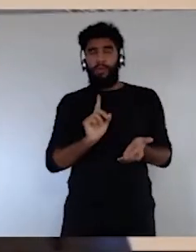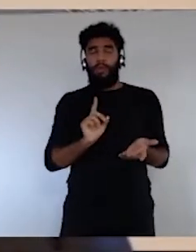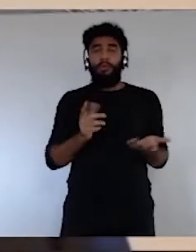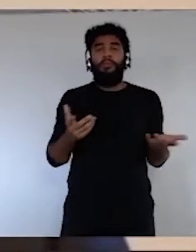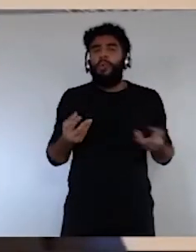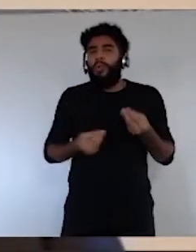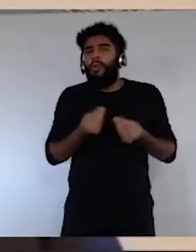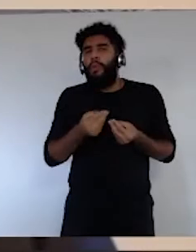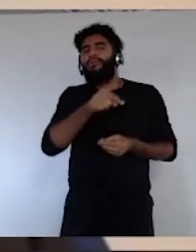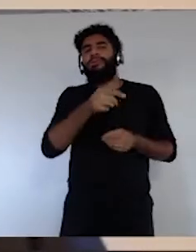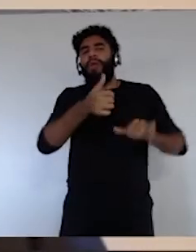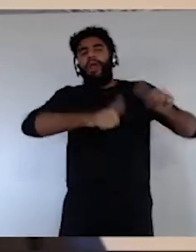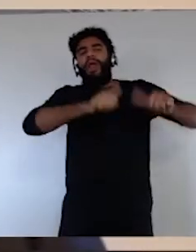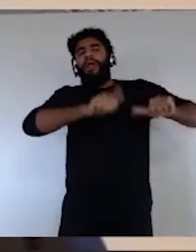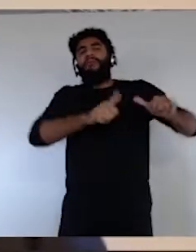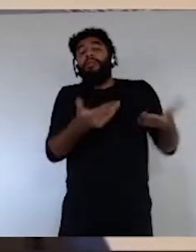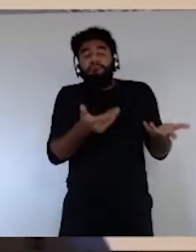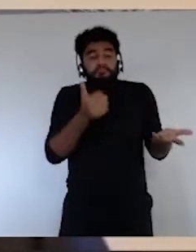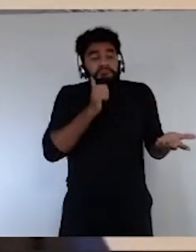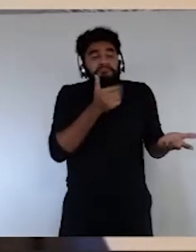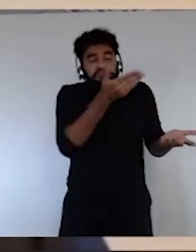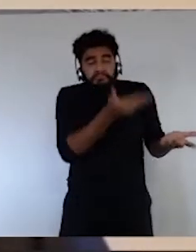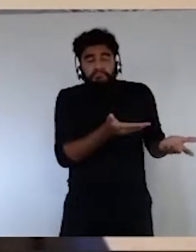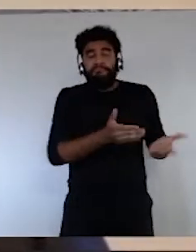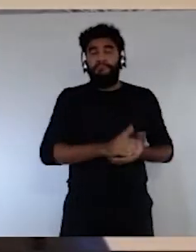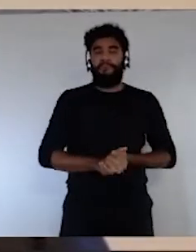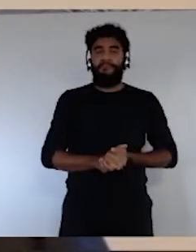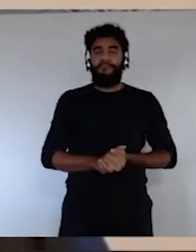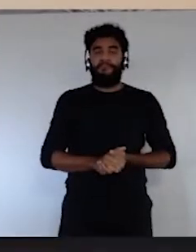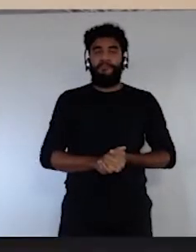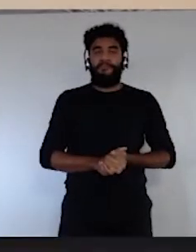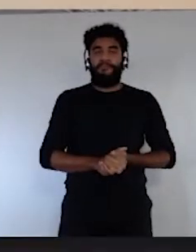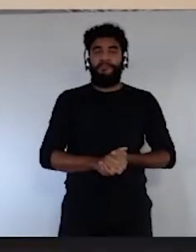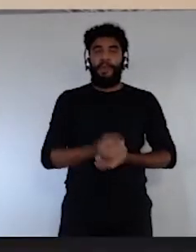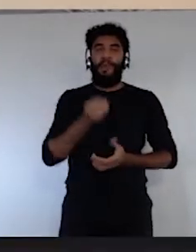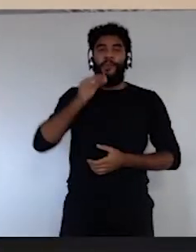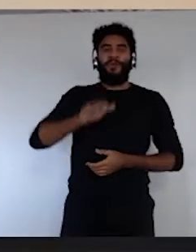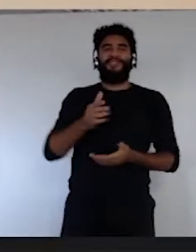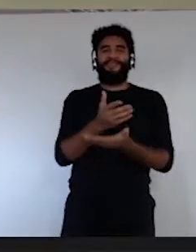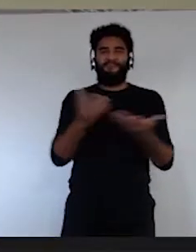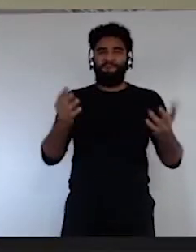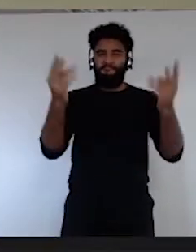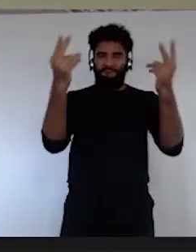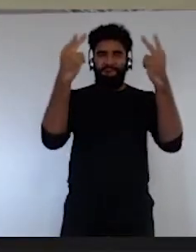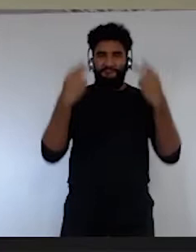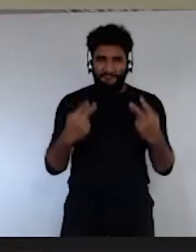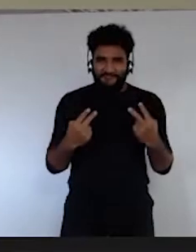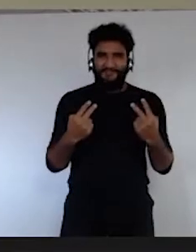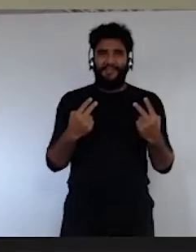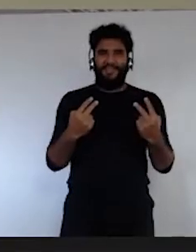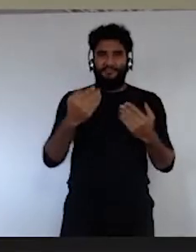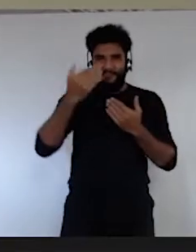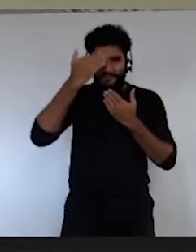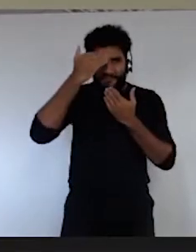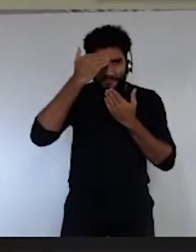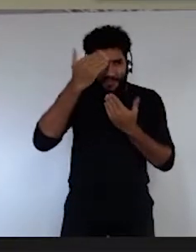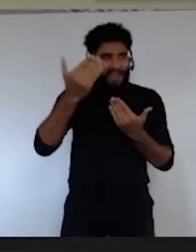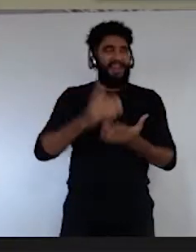sua avaliação nesse sentido, Cristiane? Boa tarde a todos os que nos veem. Carlos, boa tarde,